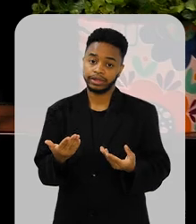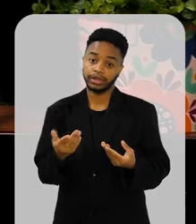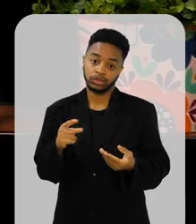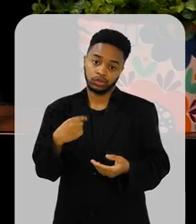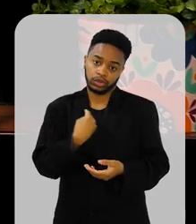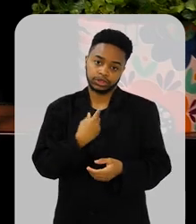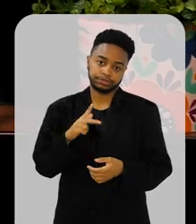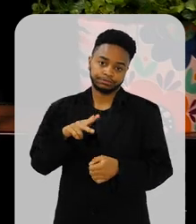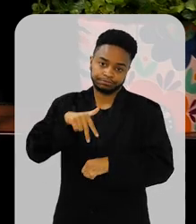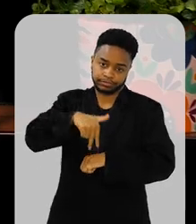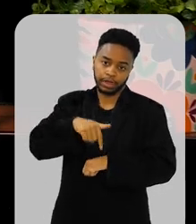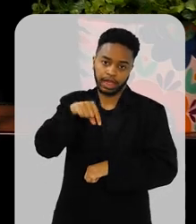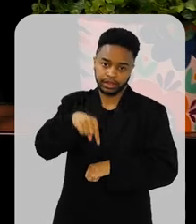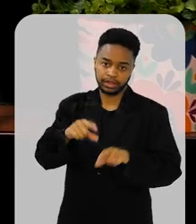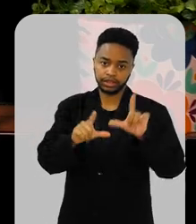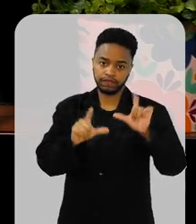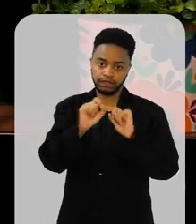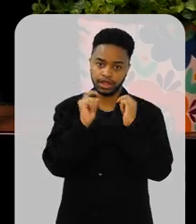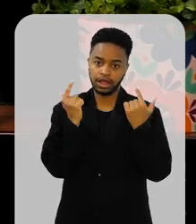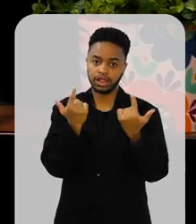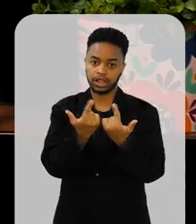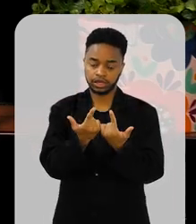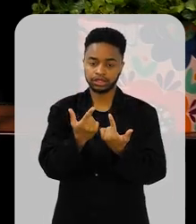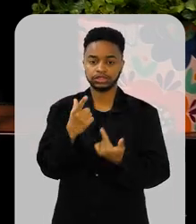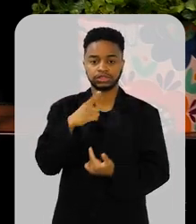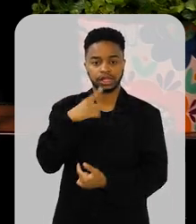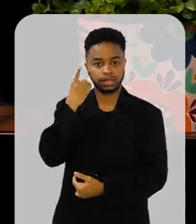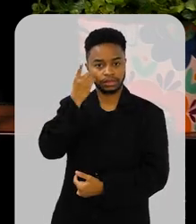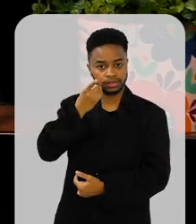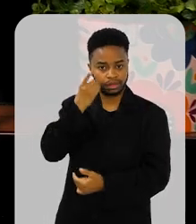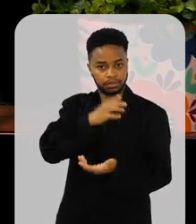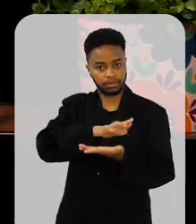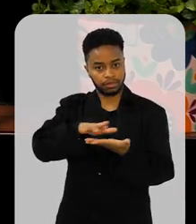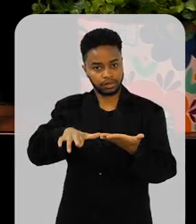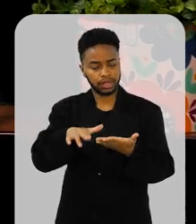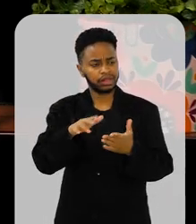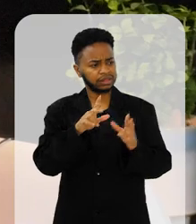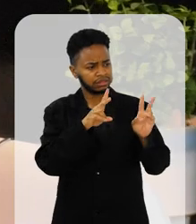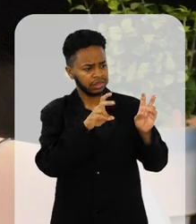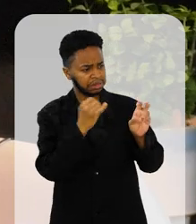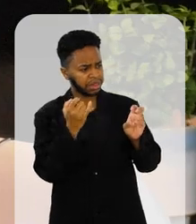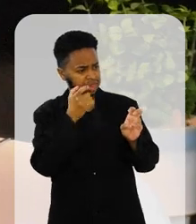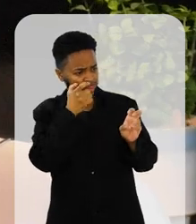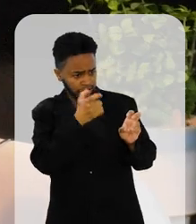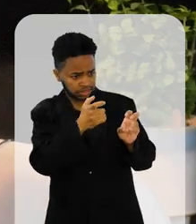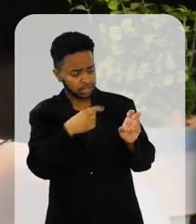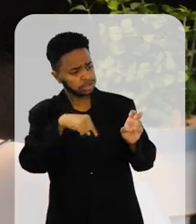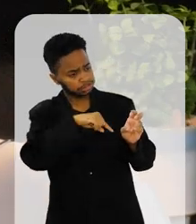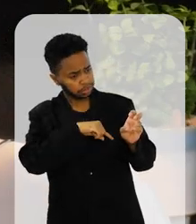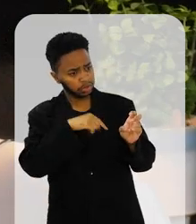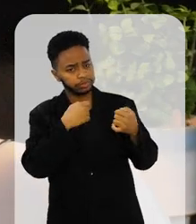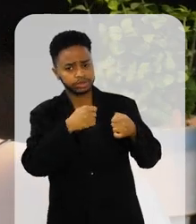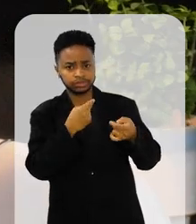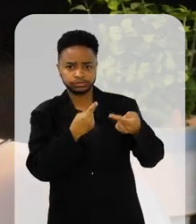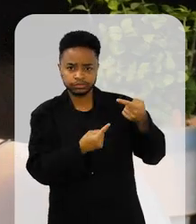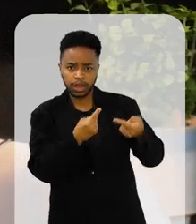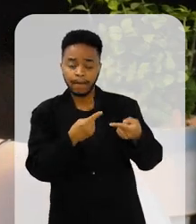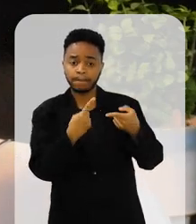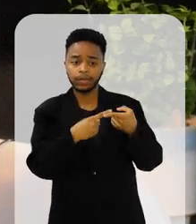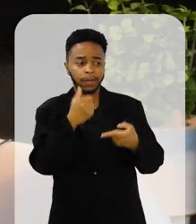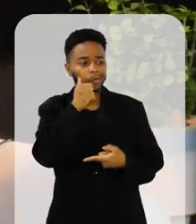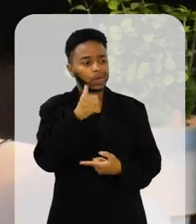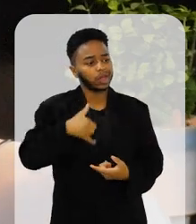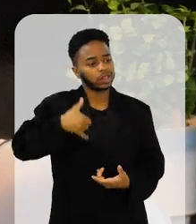estamos na TV Alerj, para os nossos legisladores. Isso é um ponto interessantíssimo para a gente pontuar. Então,